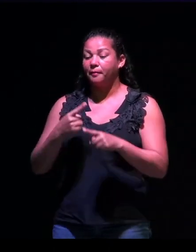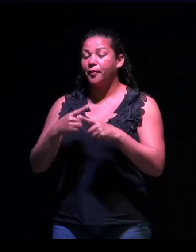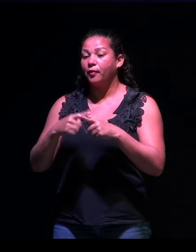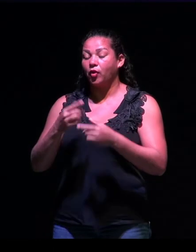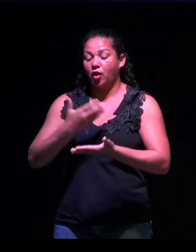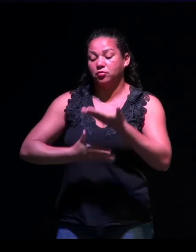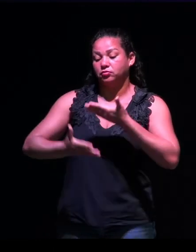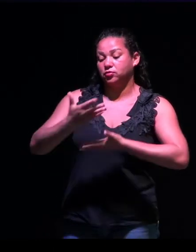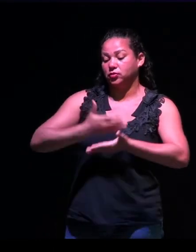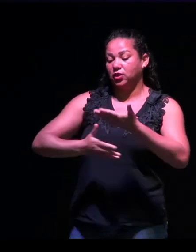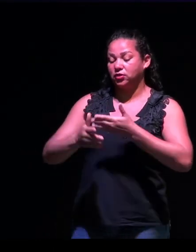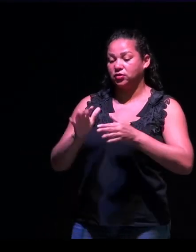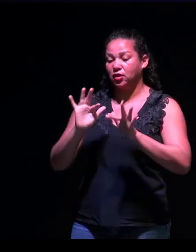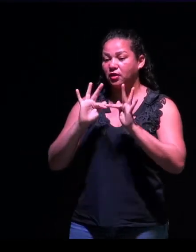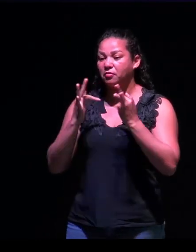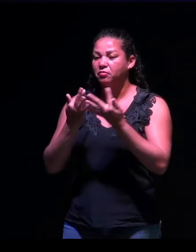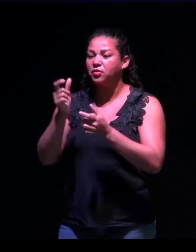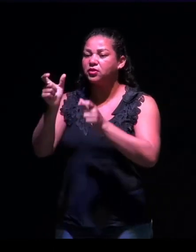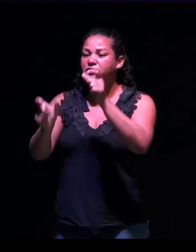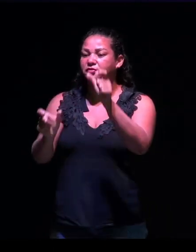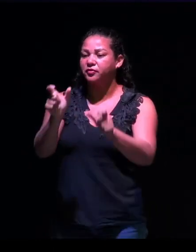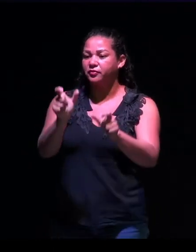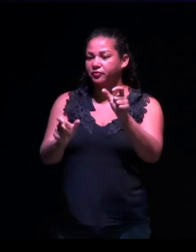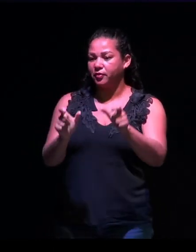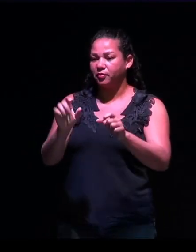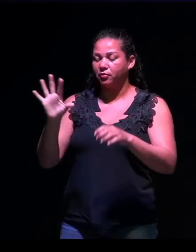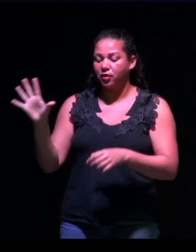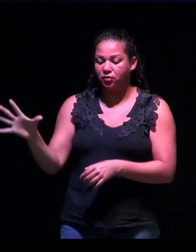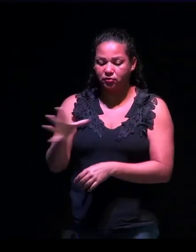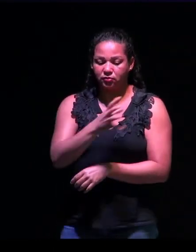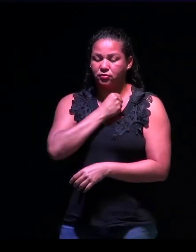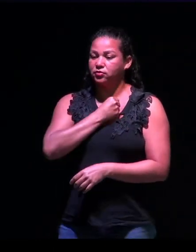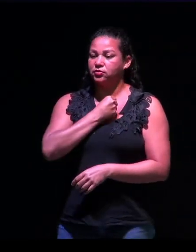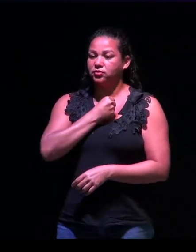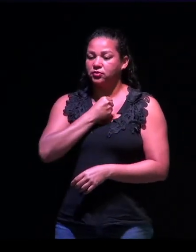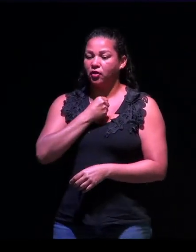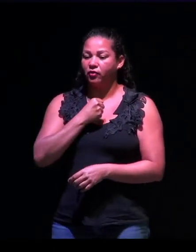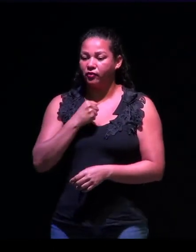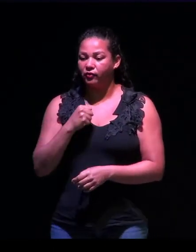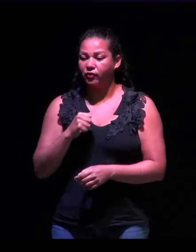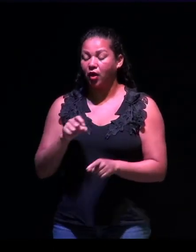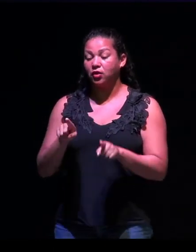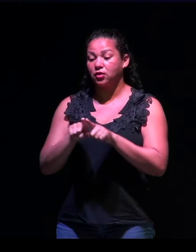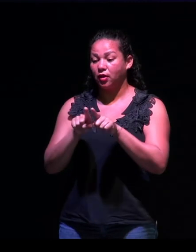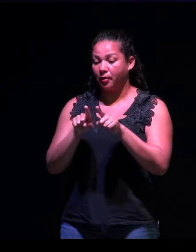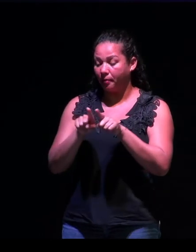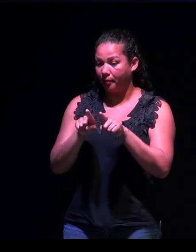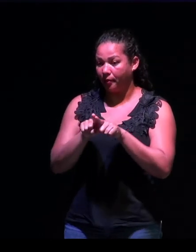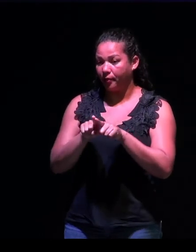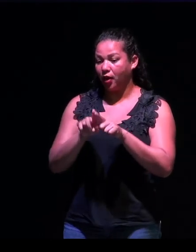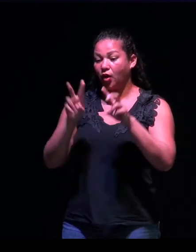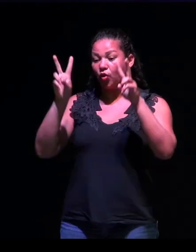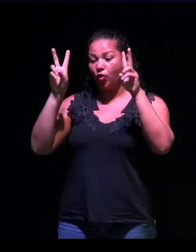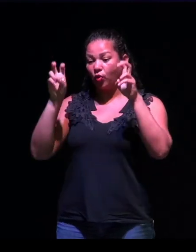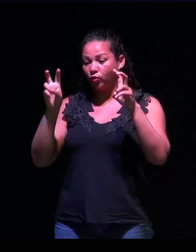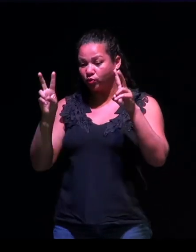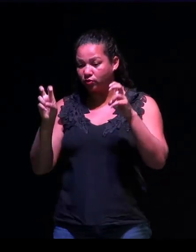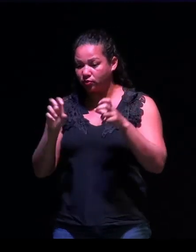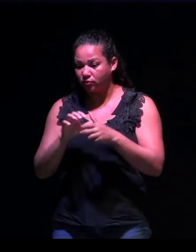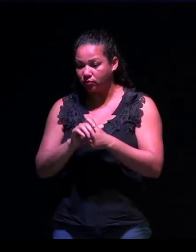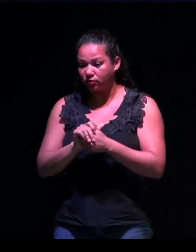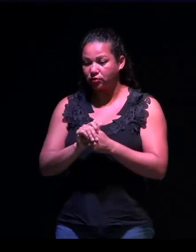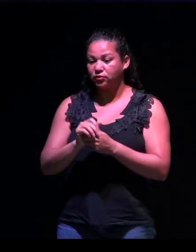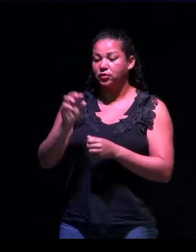acolheram o amor da verdade para serem salvos. É por este motivo que Deus lhes